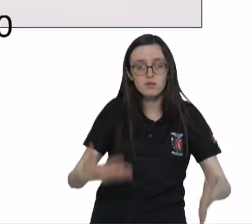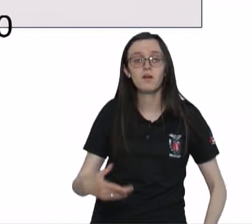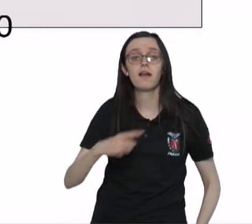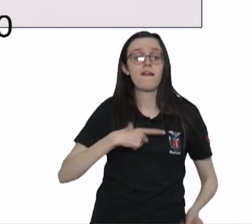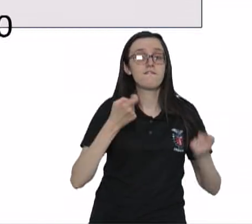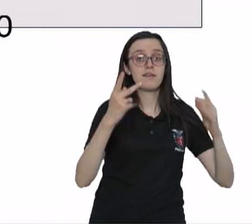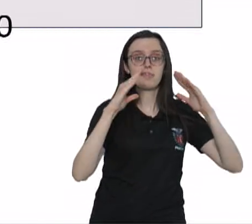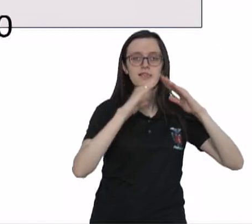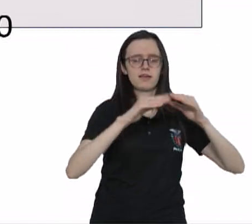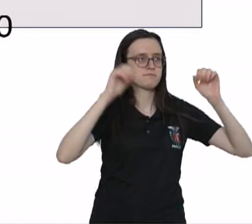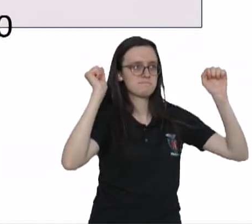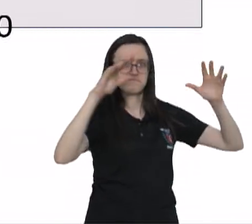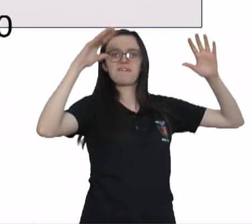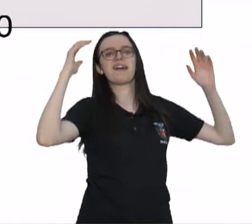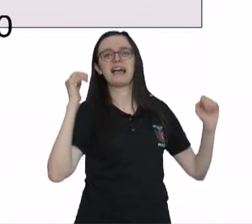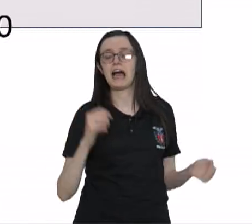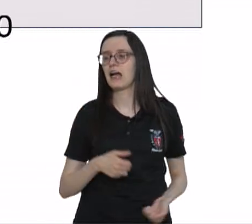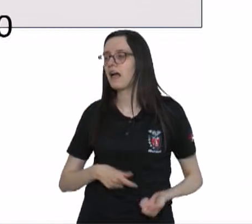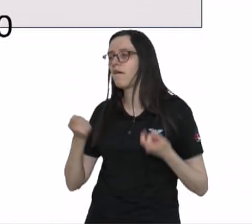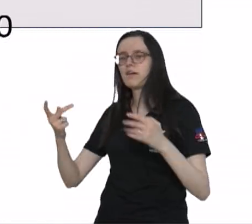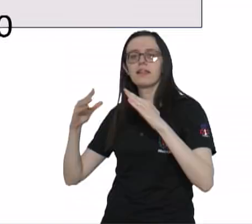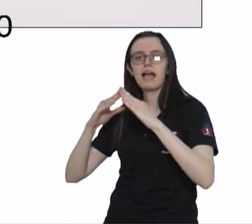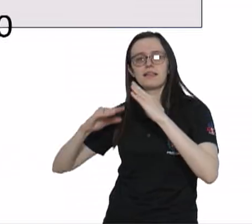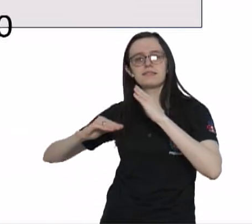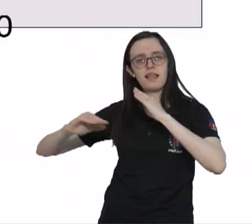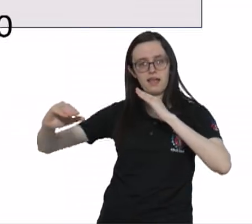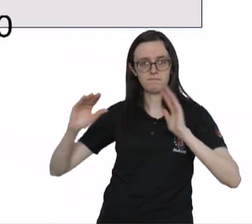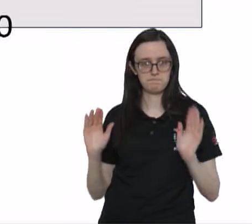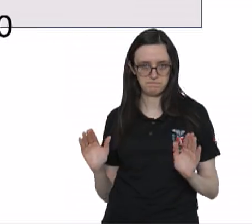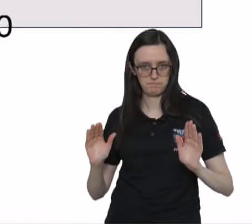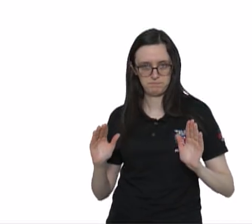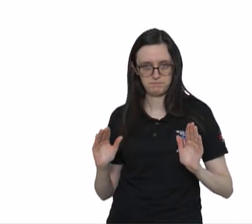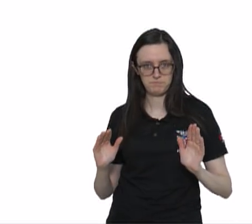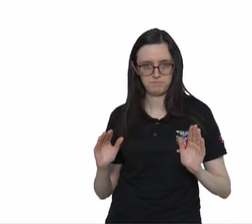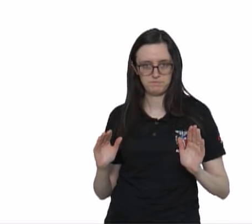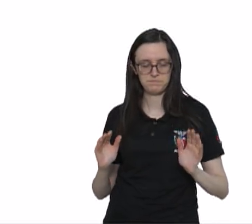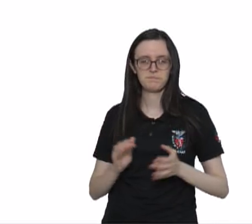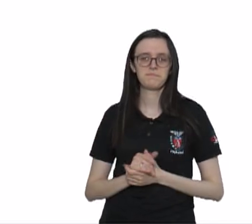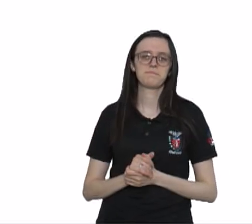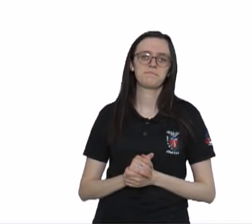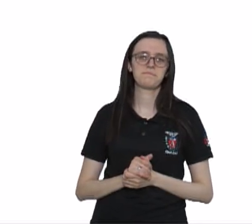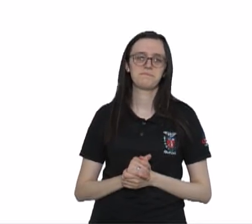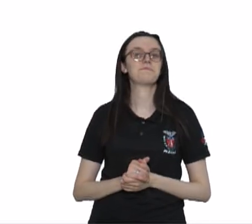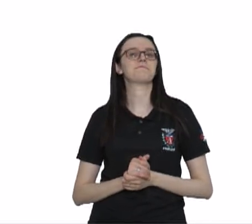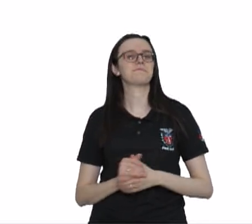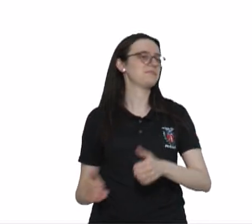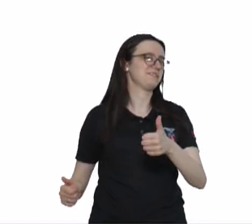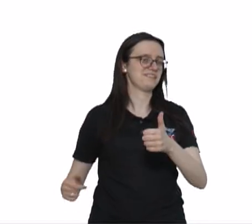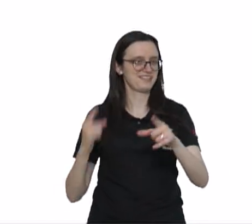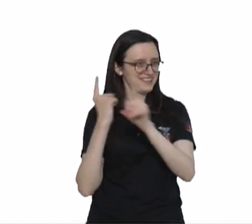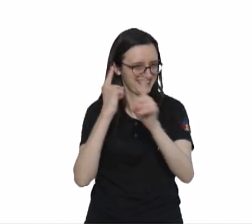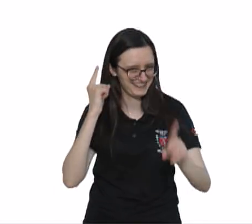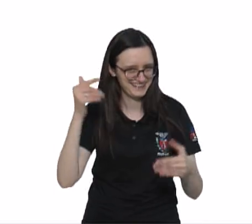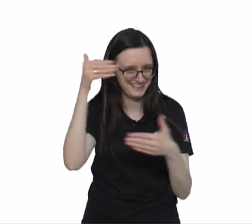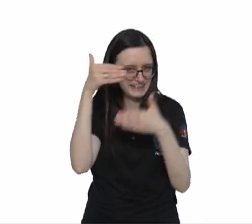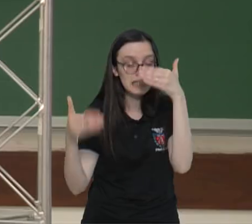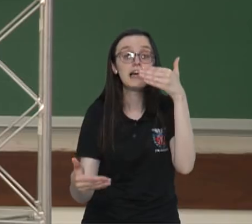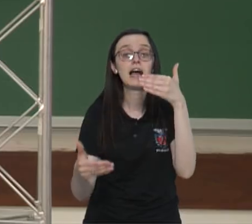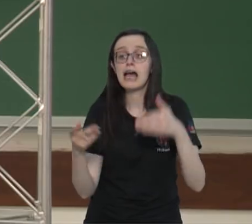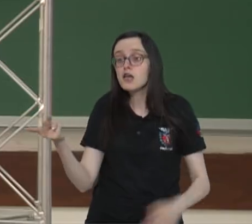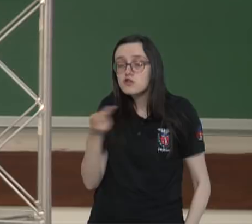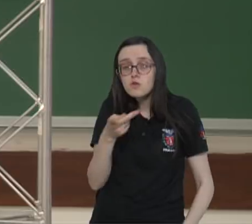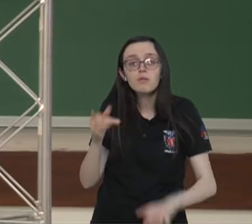casa encantada e depois vende-se casa térrea. Então, peraí, isso. Os dois